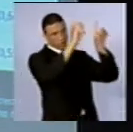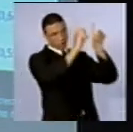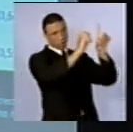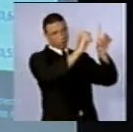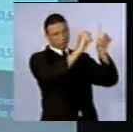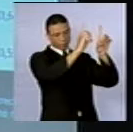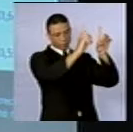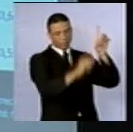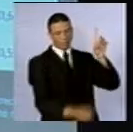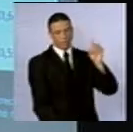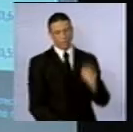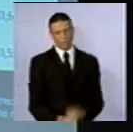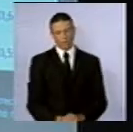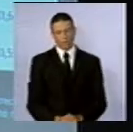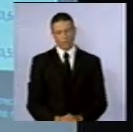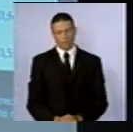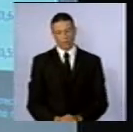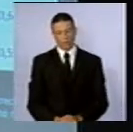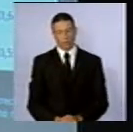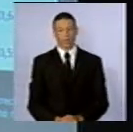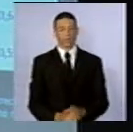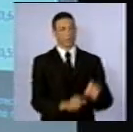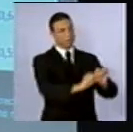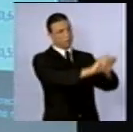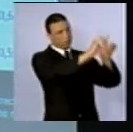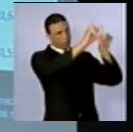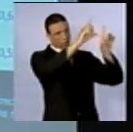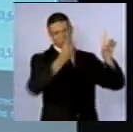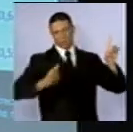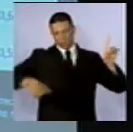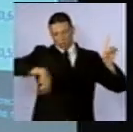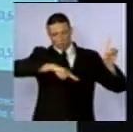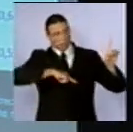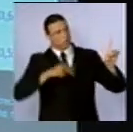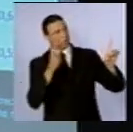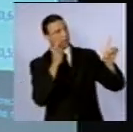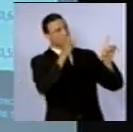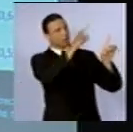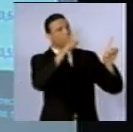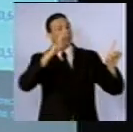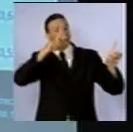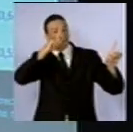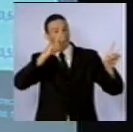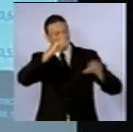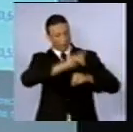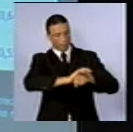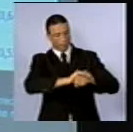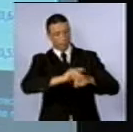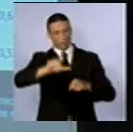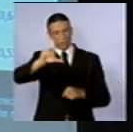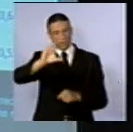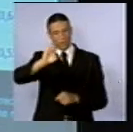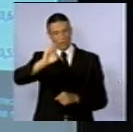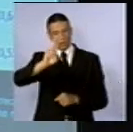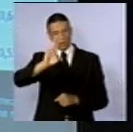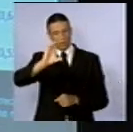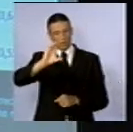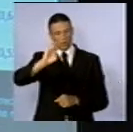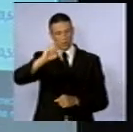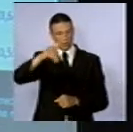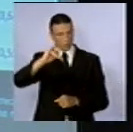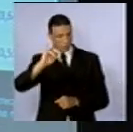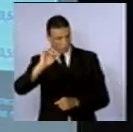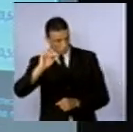ã então nós aqui eh nesta tabela nós temos o risco ajustado de leucemia de acordo com a exposição